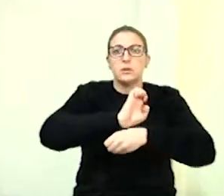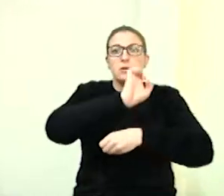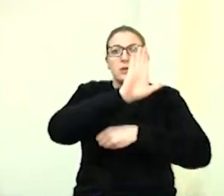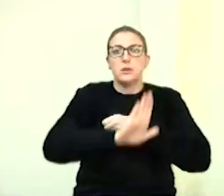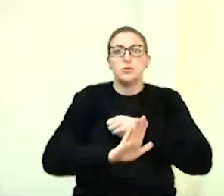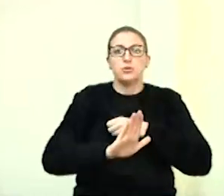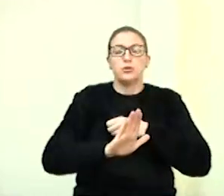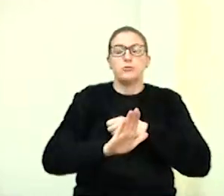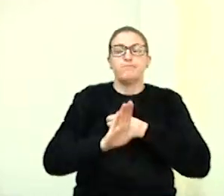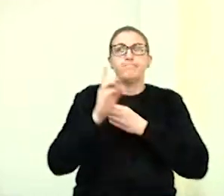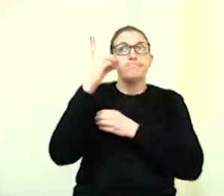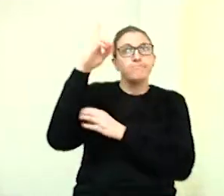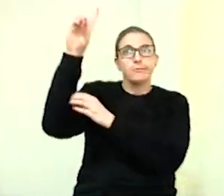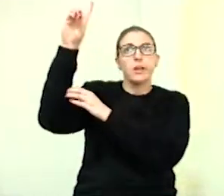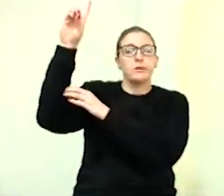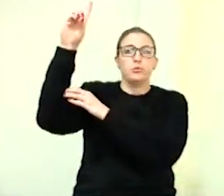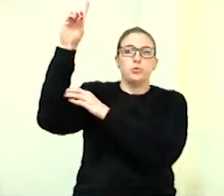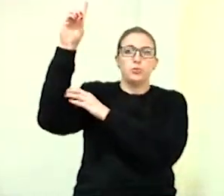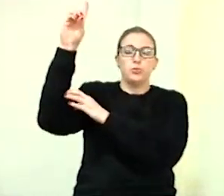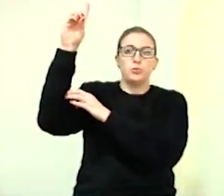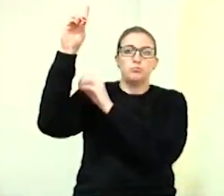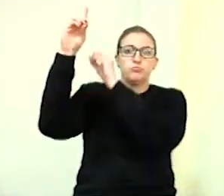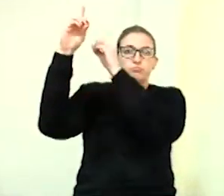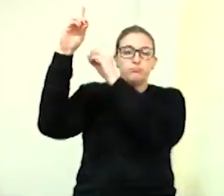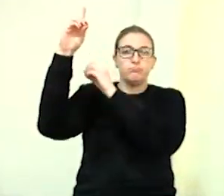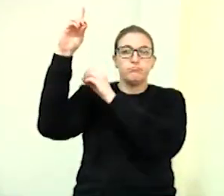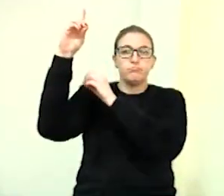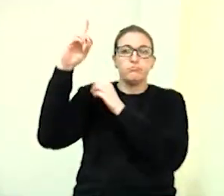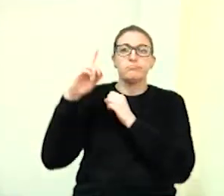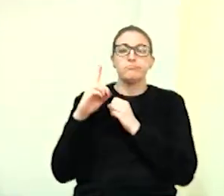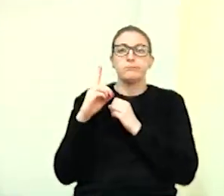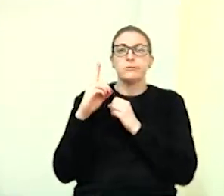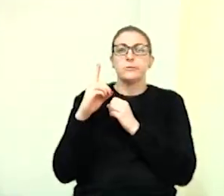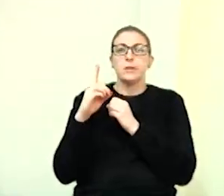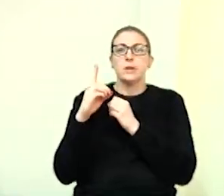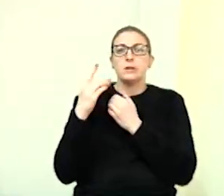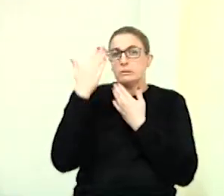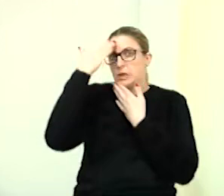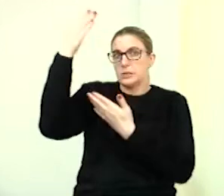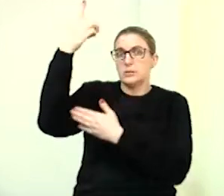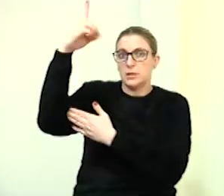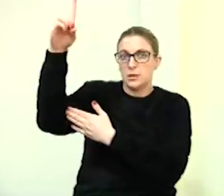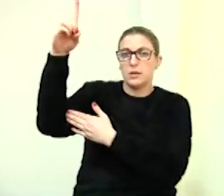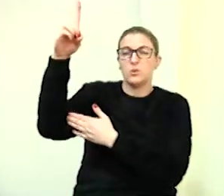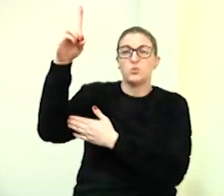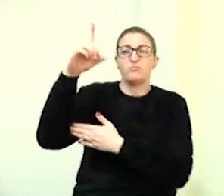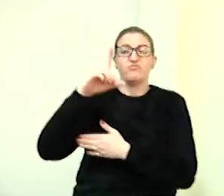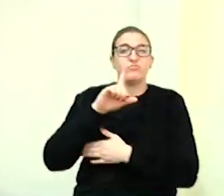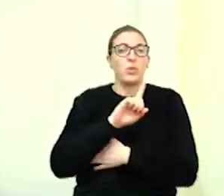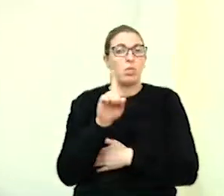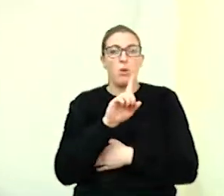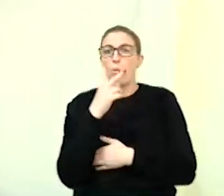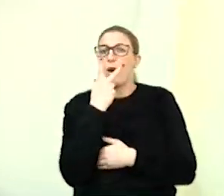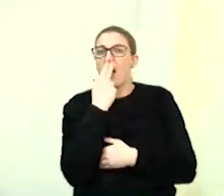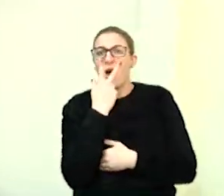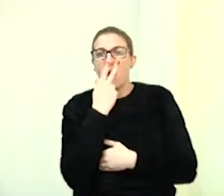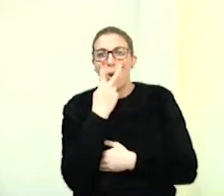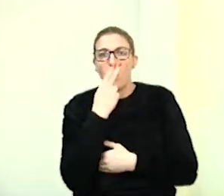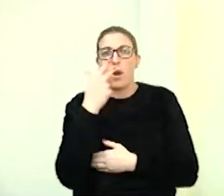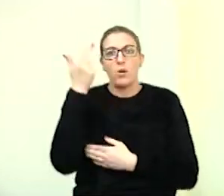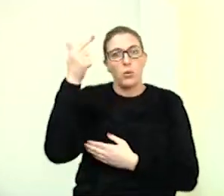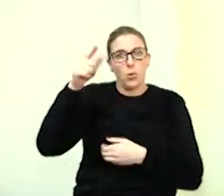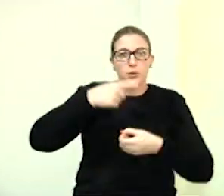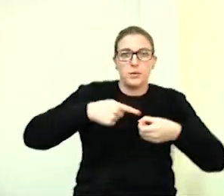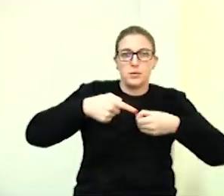Deus, está bem distante do que está acontecendo em outras cidades. A Câmara está restrita, não tem atendimento ao público, muito